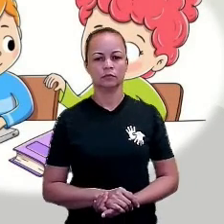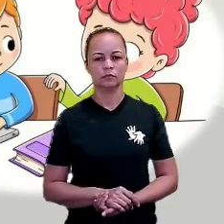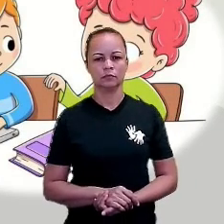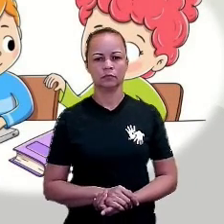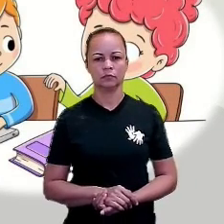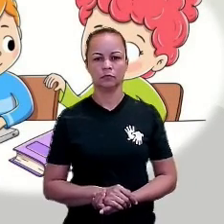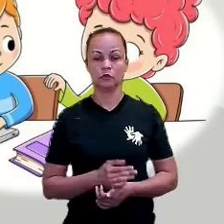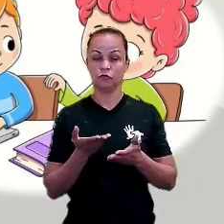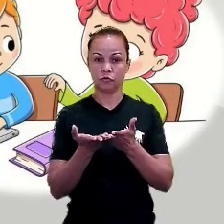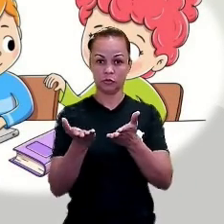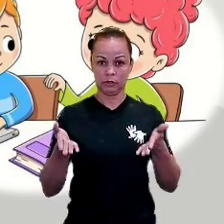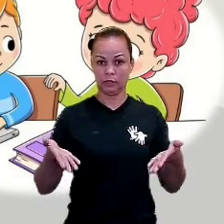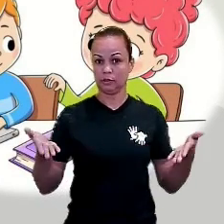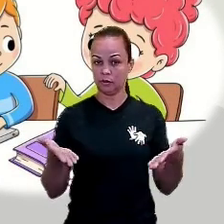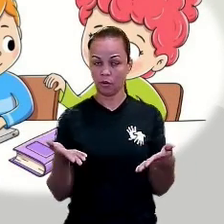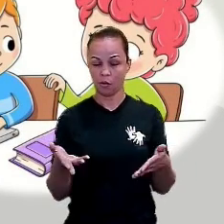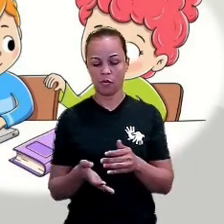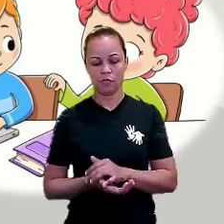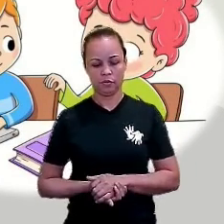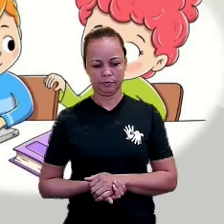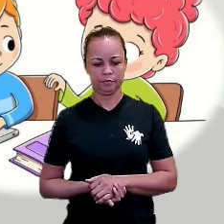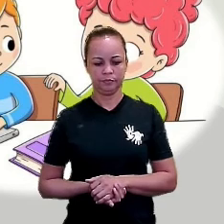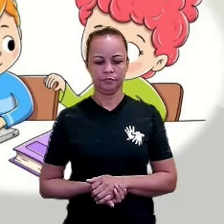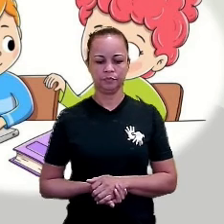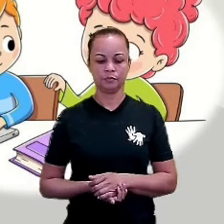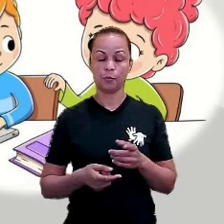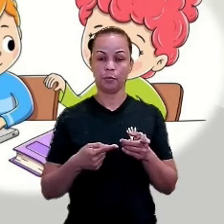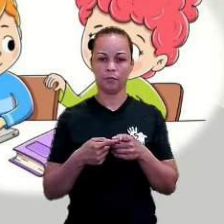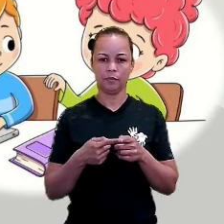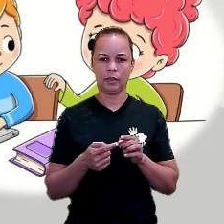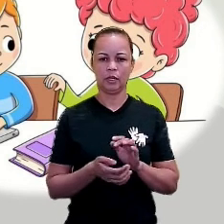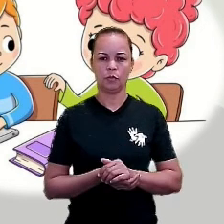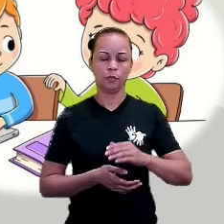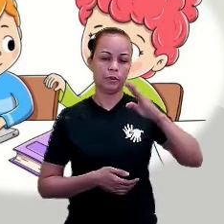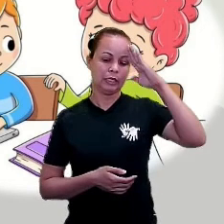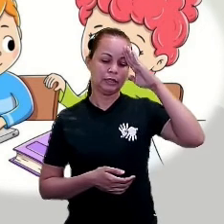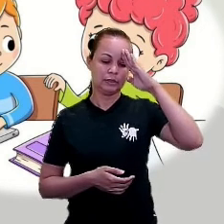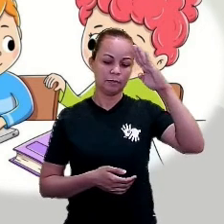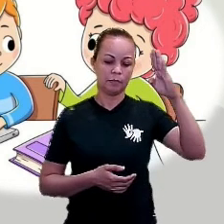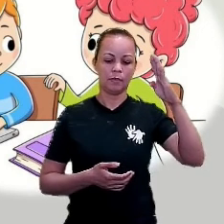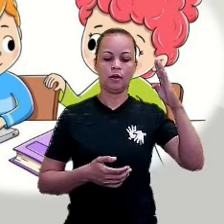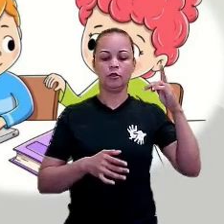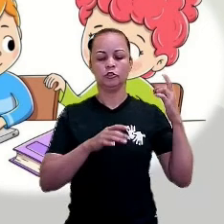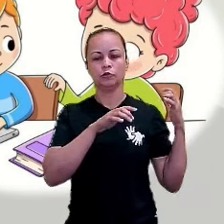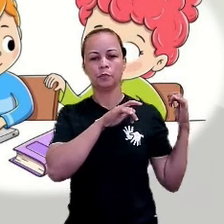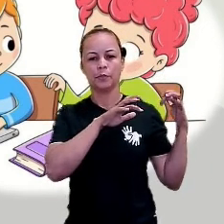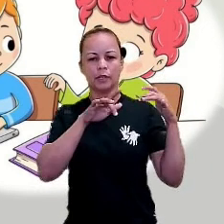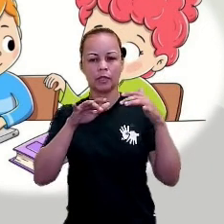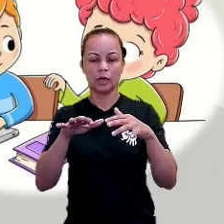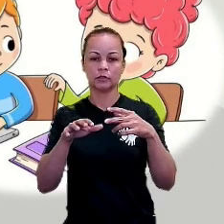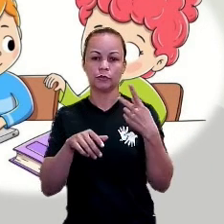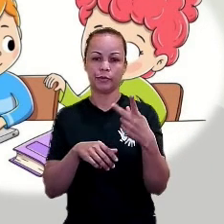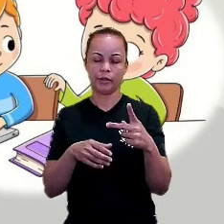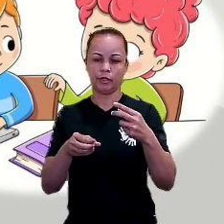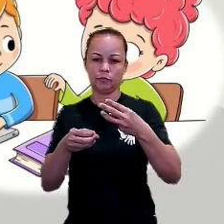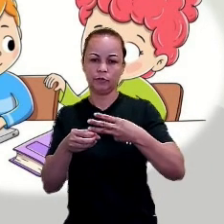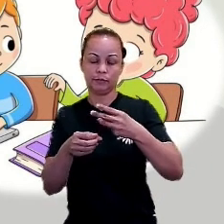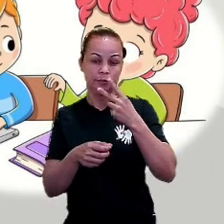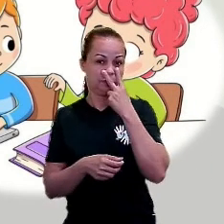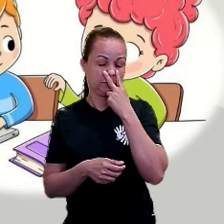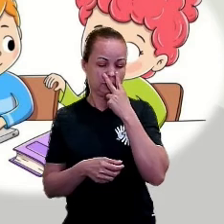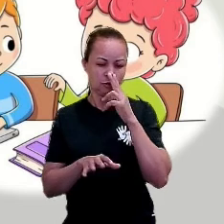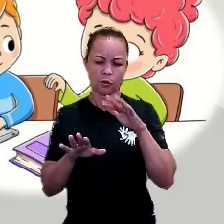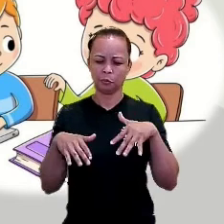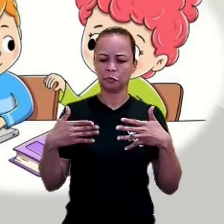Agora é sua vez. Primeiro, quais são os principais motivos para as migrações do município de Vitória de Santo Antão? A